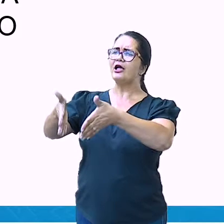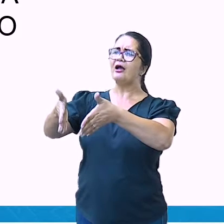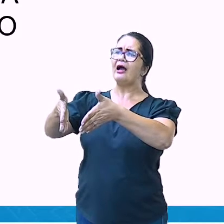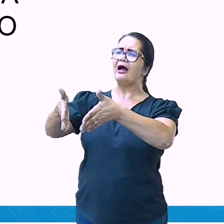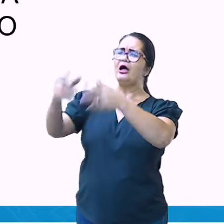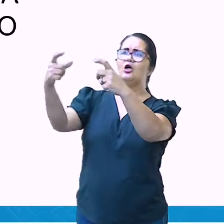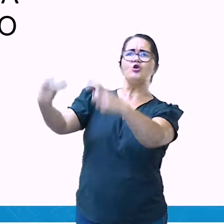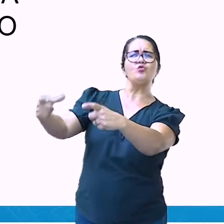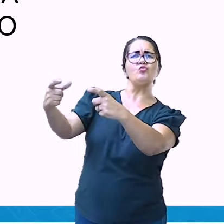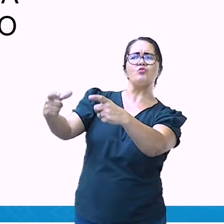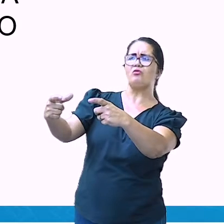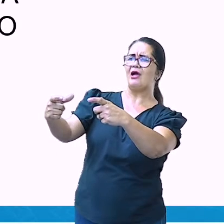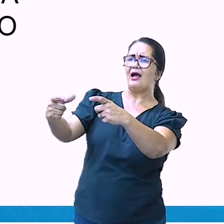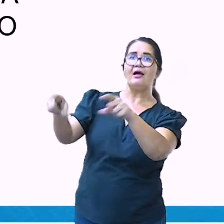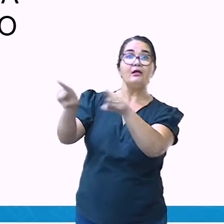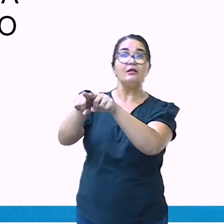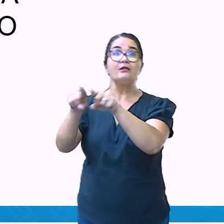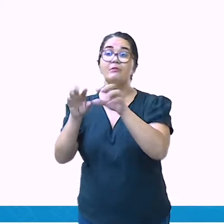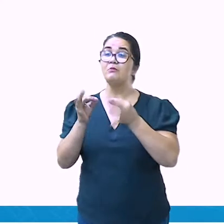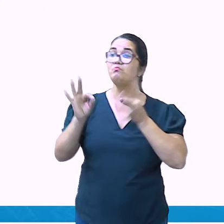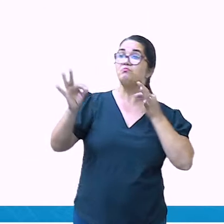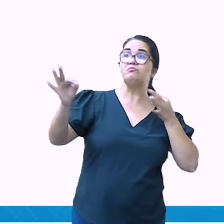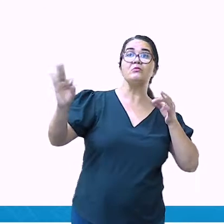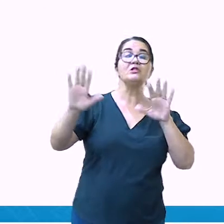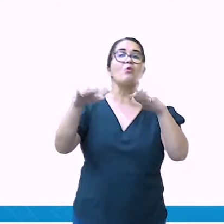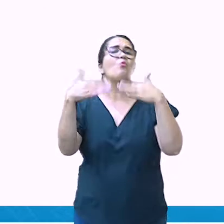dimensão daquele espaço.